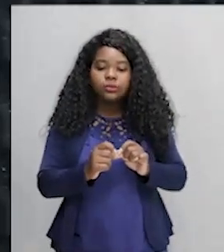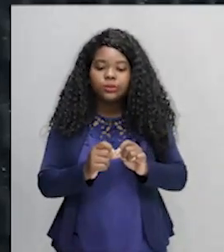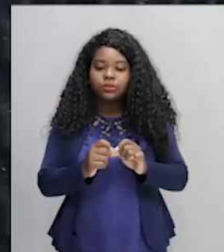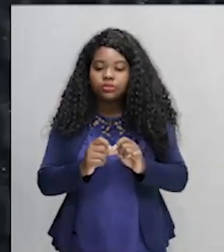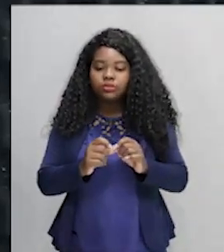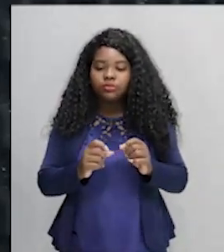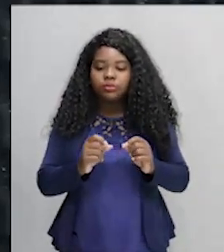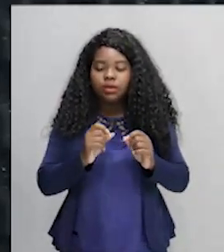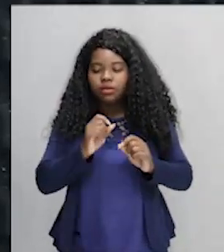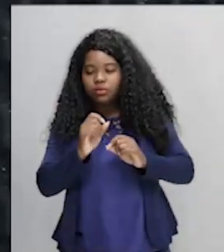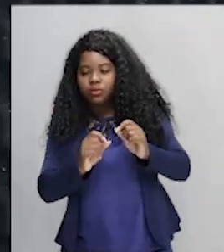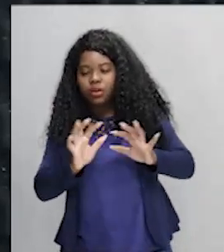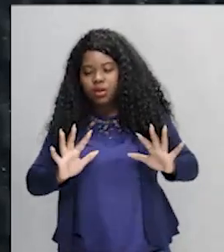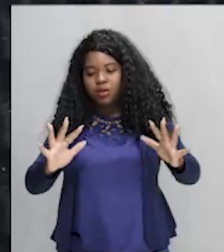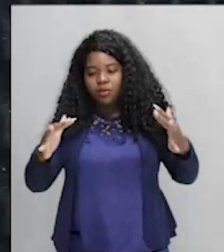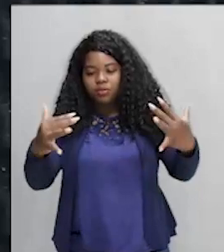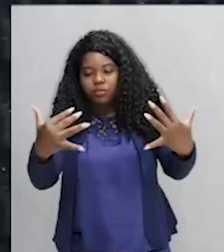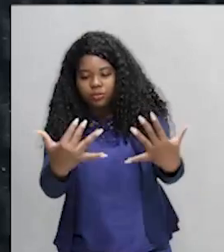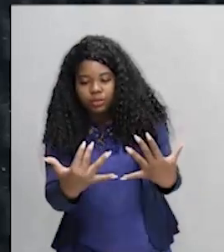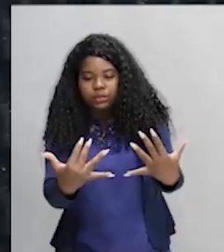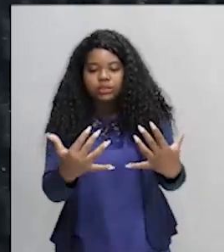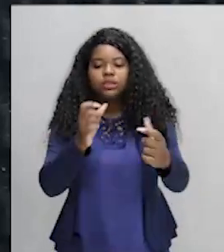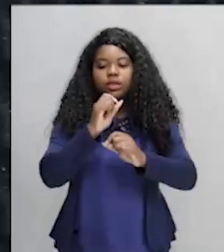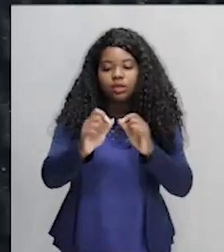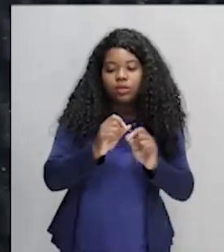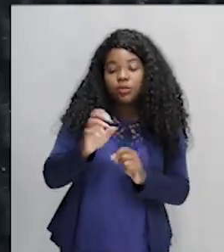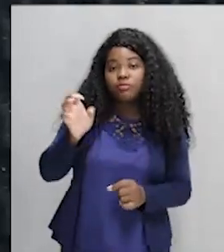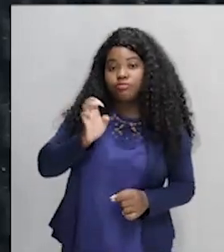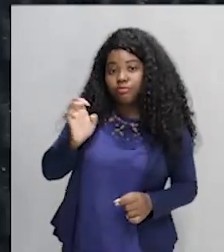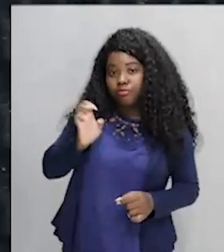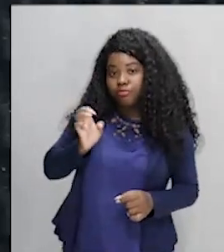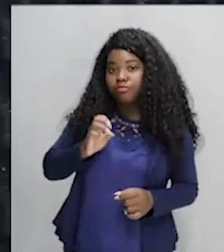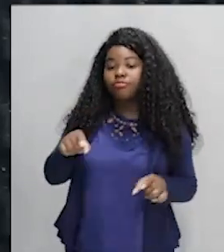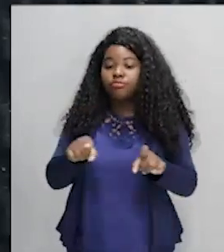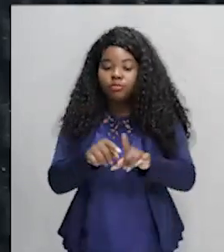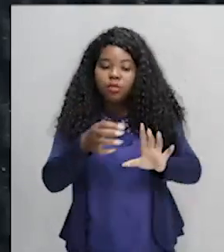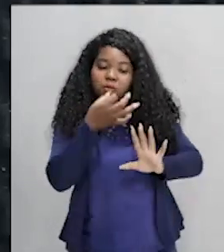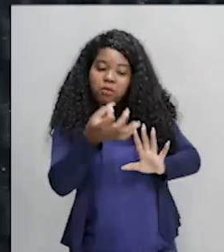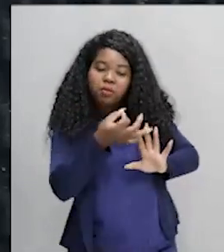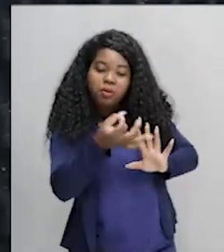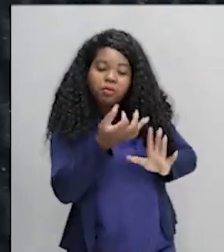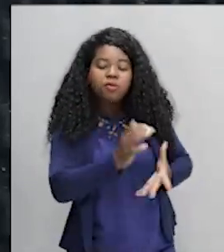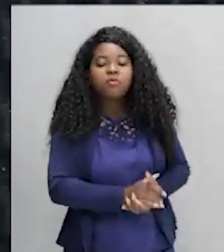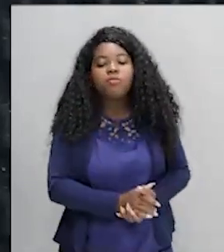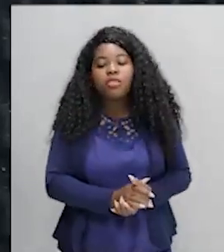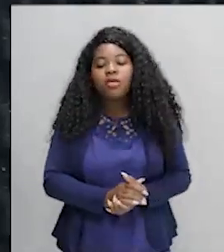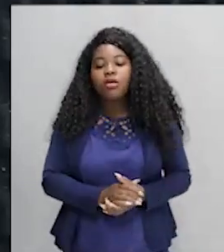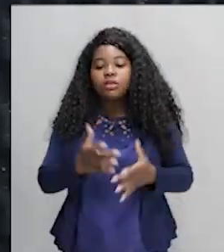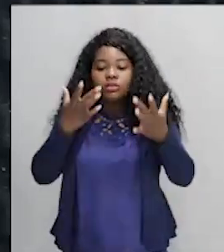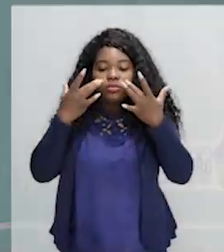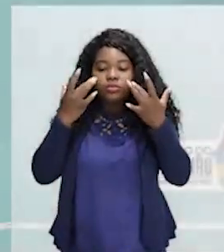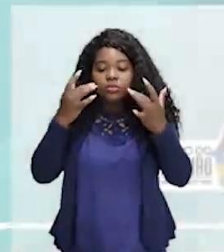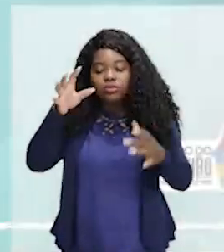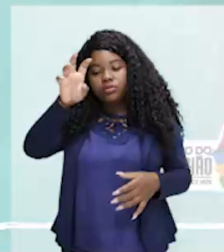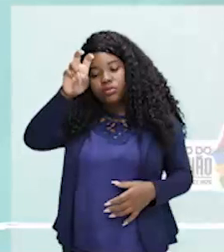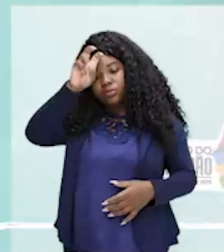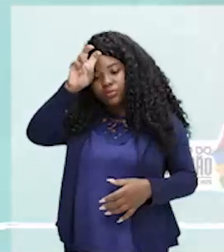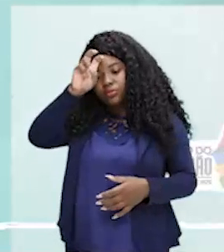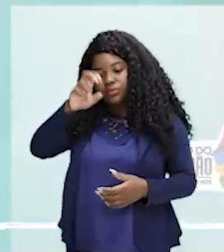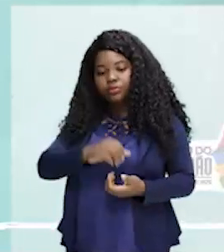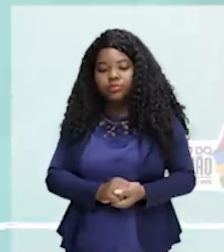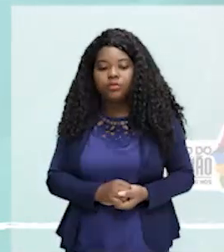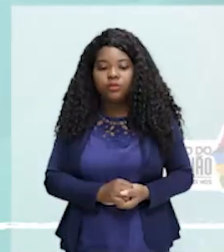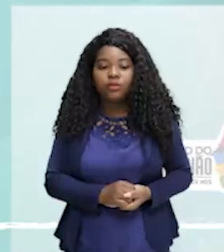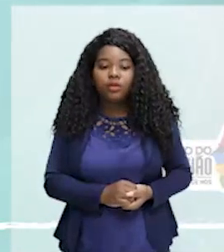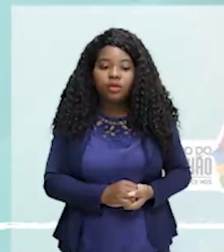aí você tem uma outra plateia que é mais sofisticada, mais requintada, mas também mais crítica. Então, o teatro no Egito trabalha nessas duas vertentes.